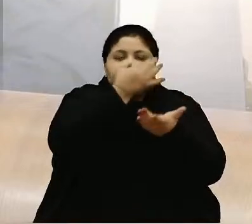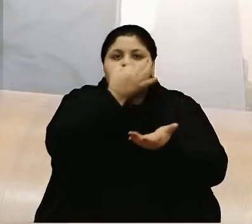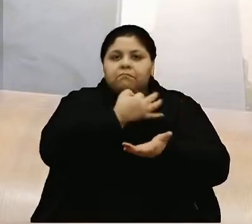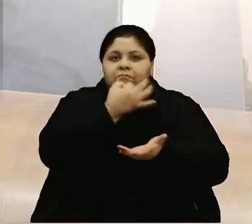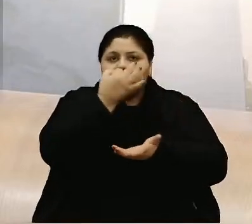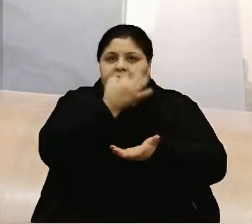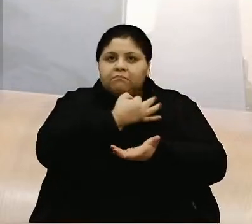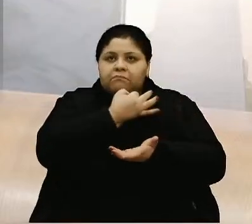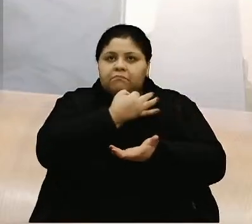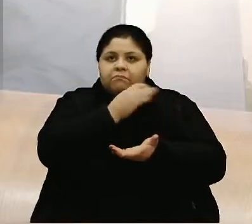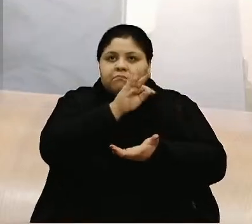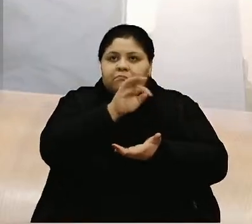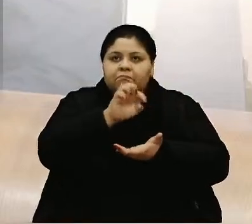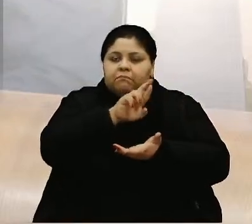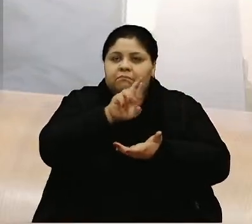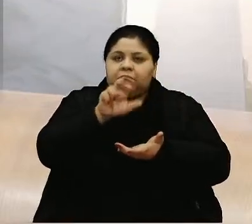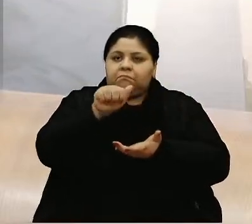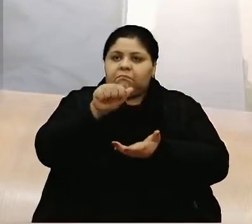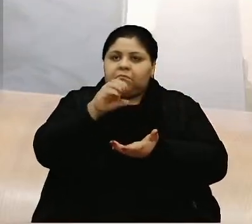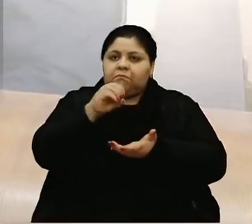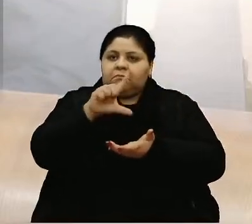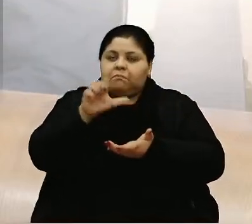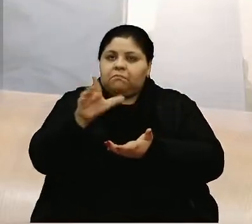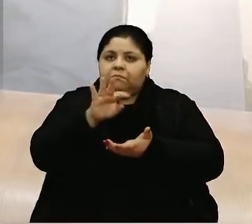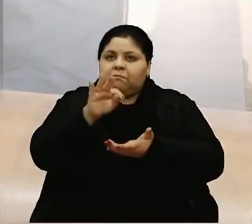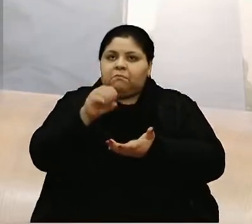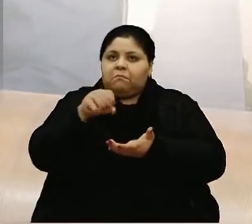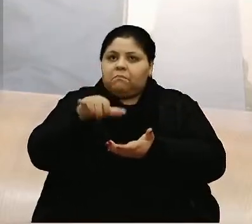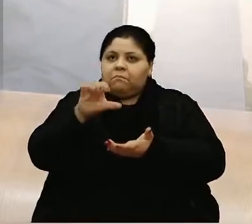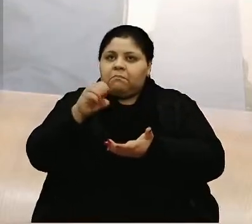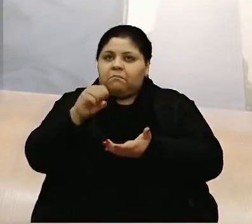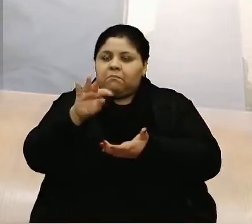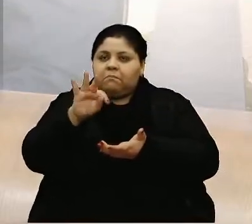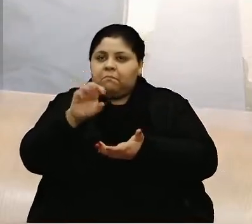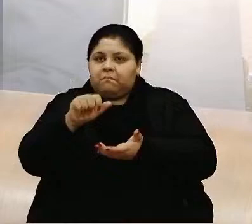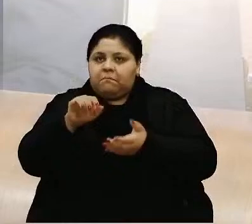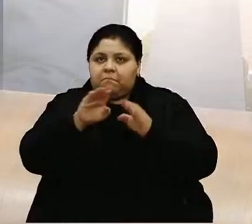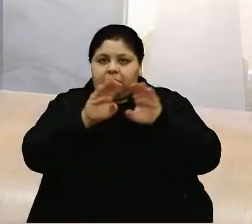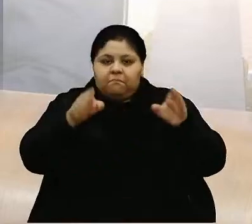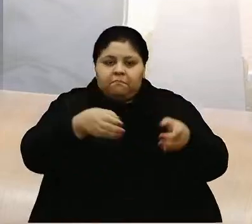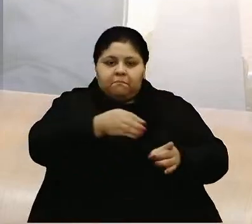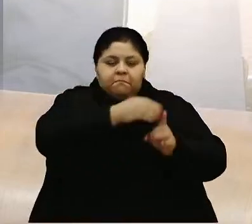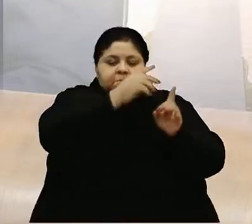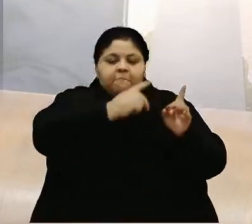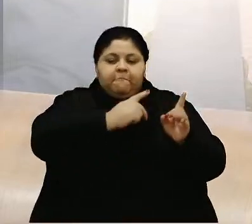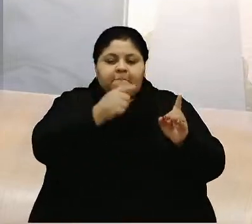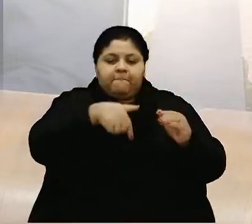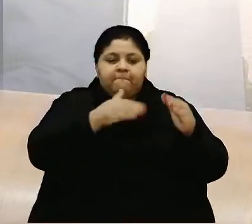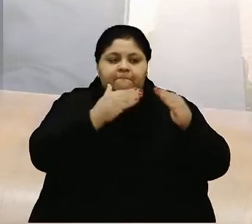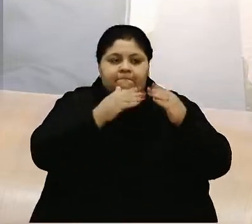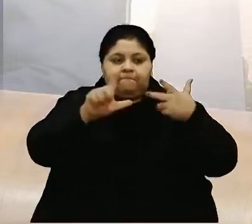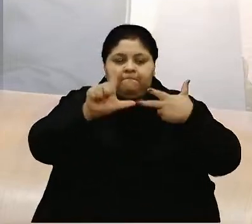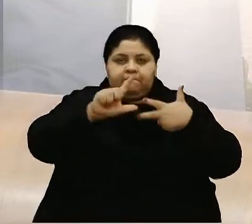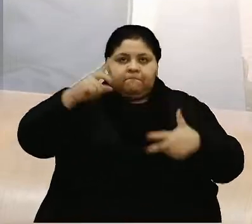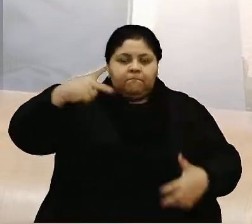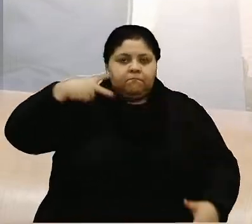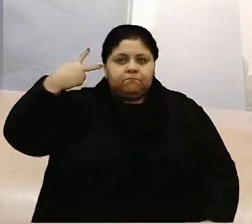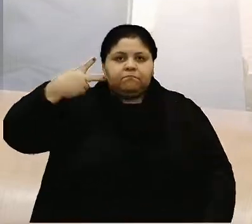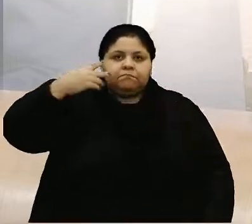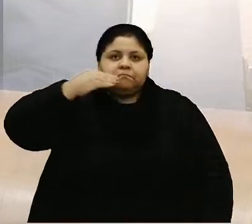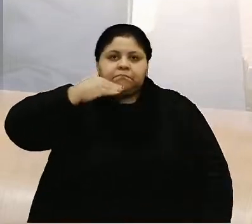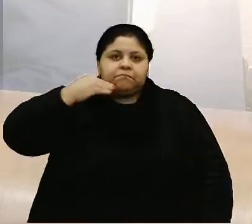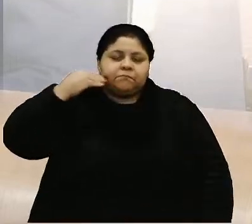a Terra Sol Toyota. Compõem a mesa principal esta presidente da Casa Legislativa, a vereadora Marisol